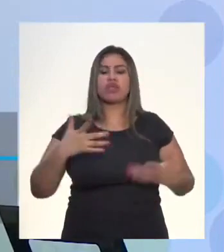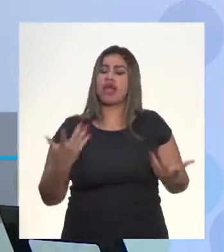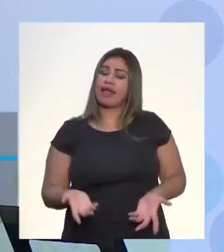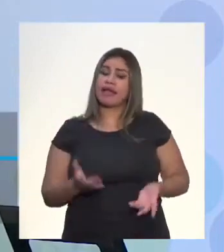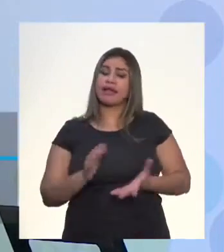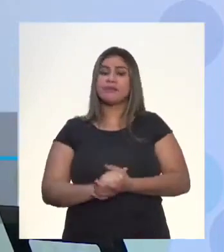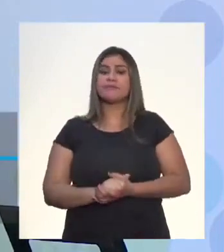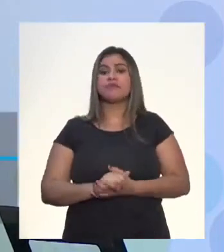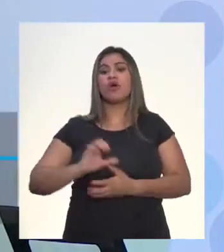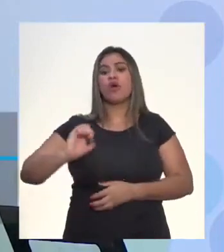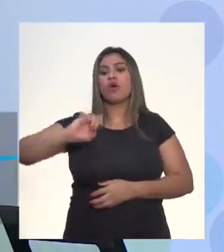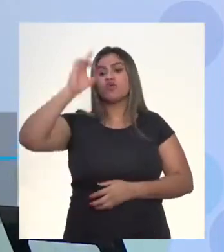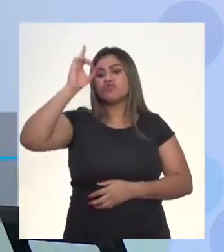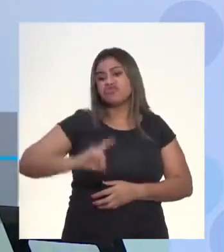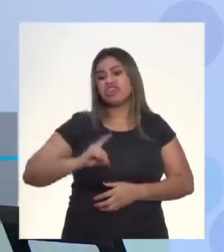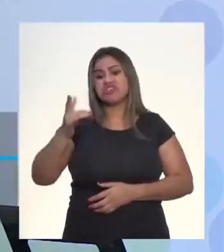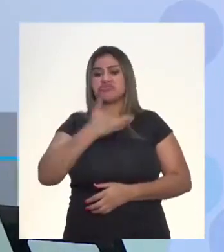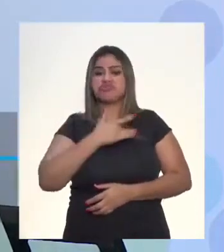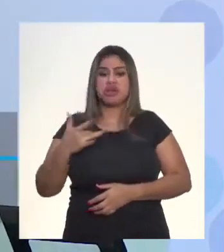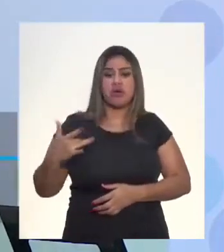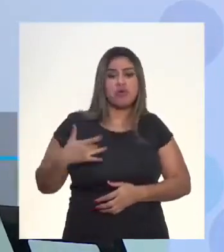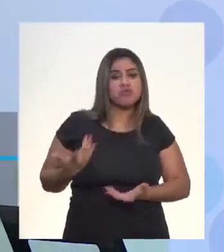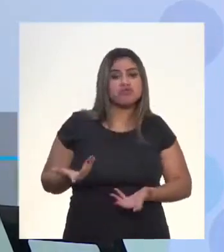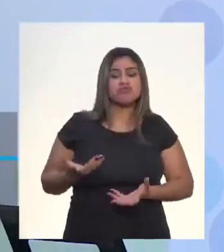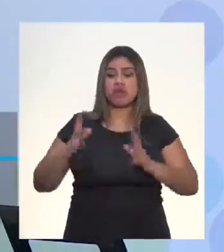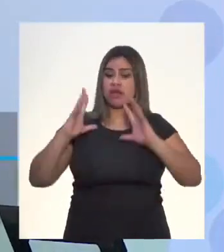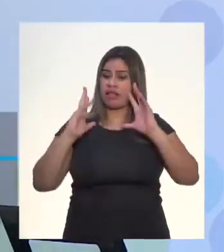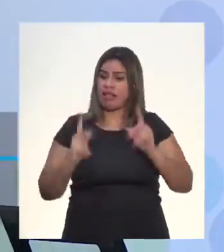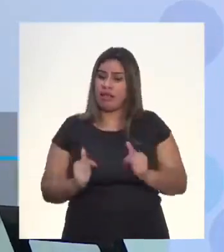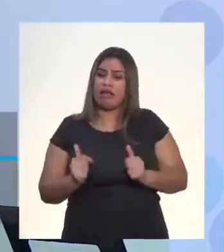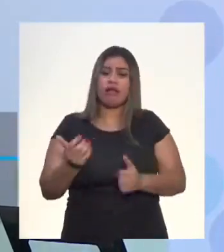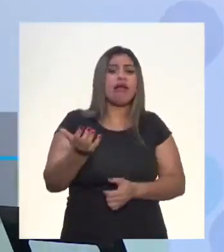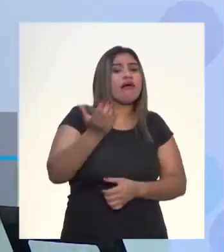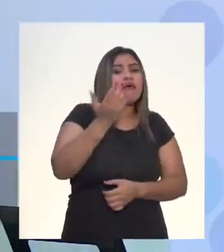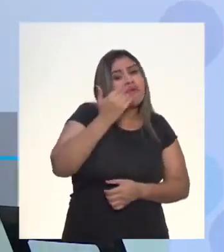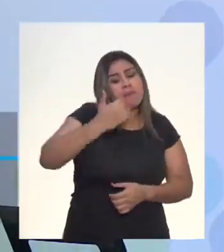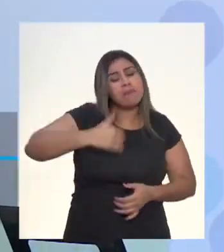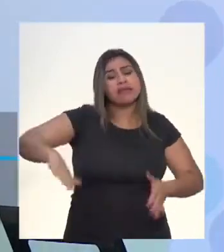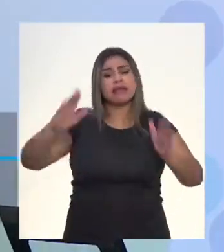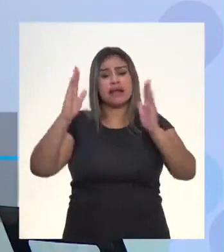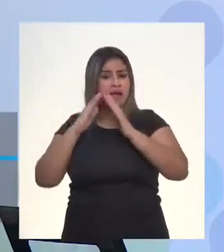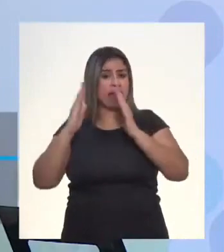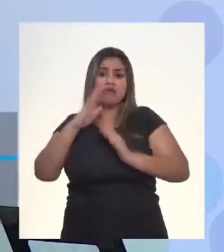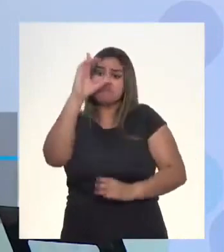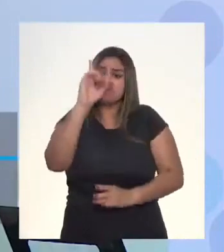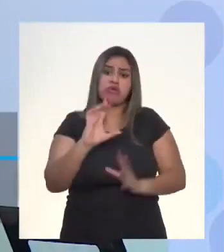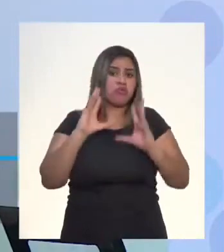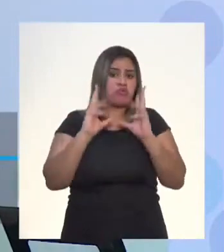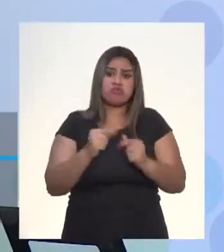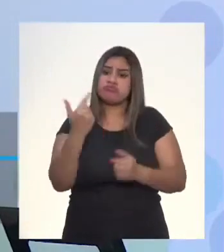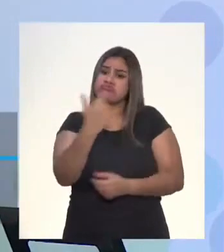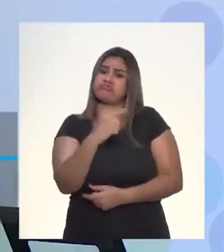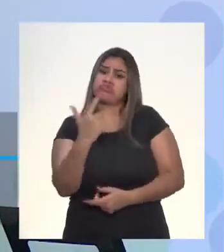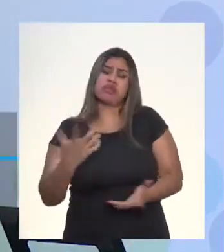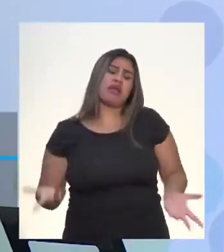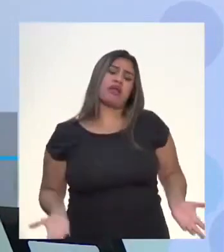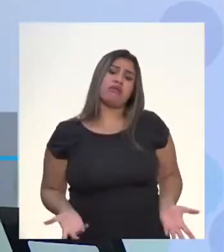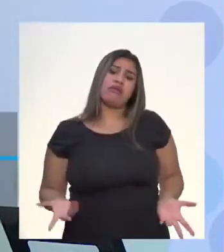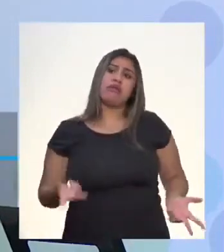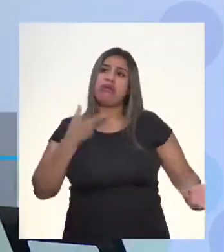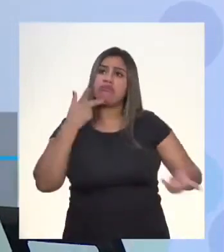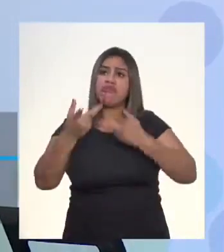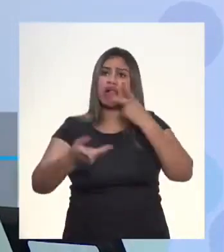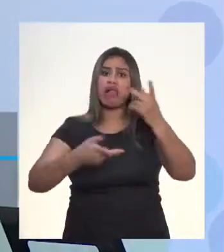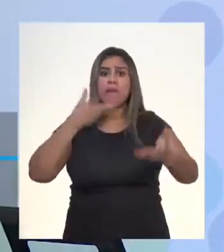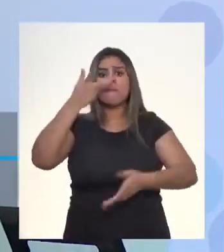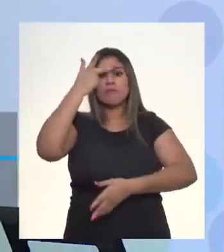não têm direito à saúde, saneamento básico, alimentação, moradia. E como a gente vai dizer que alguém que, por exemplo, não